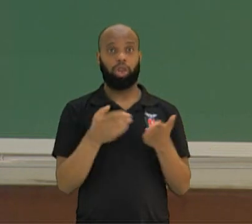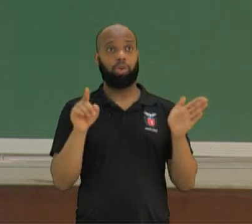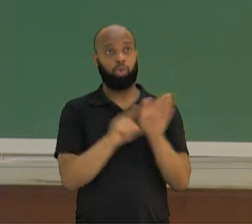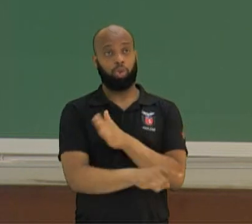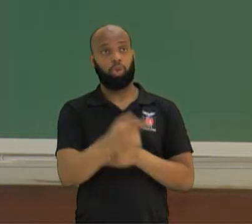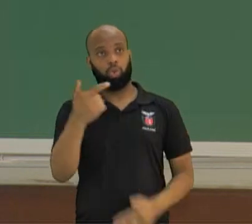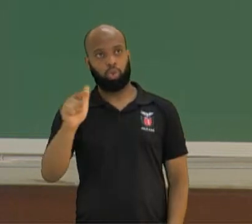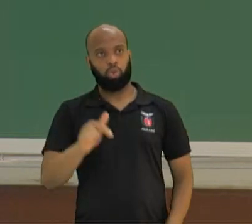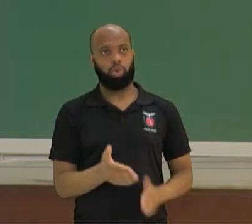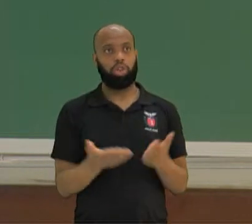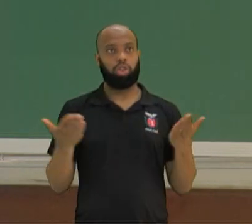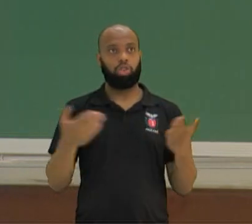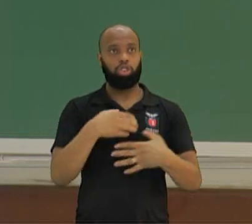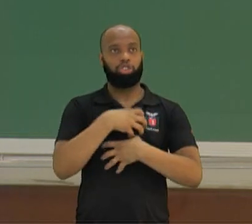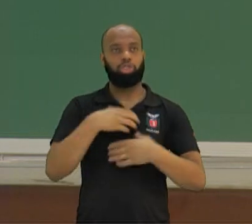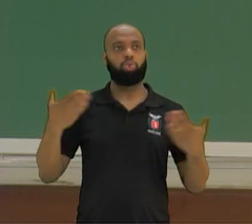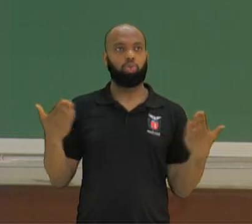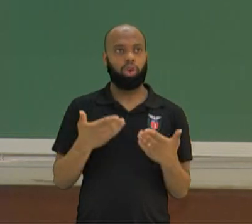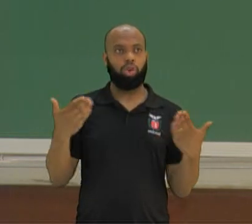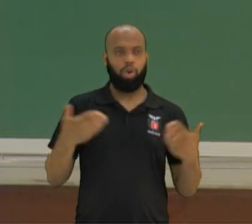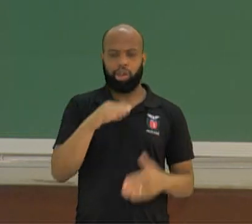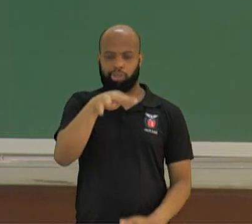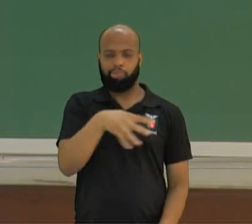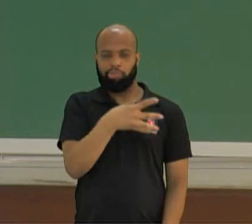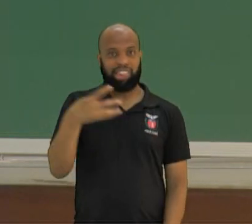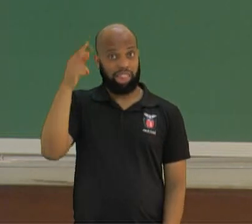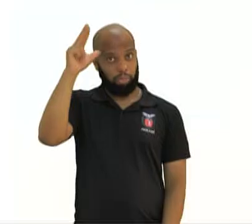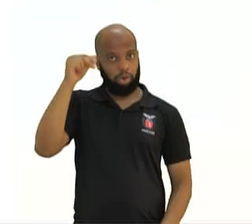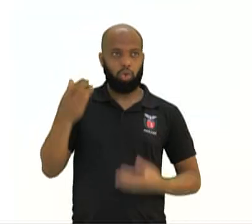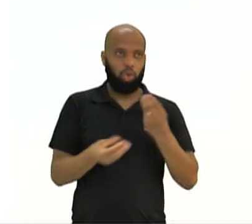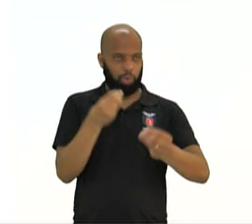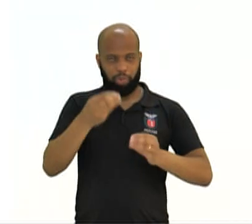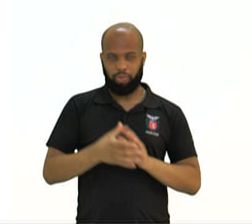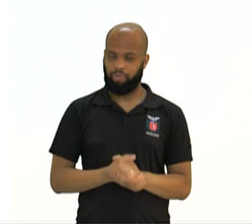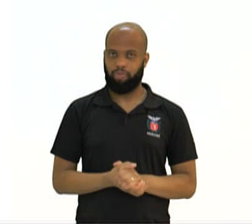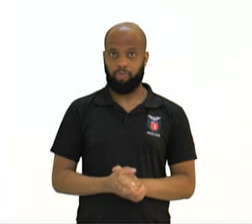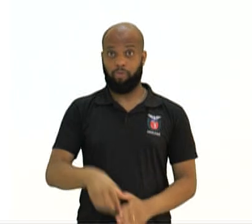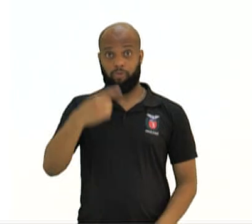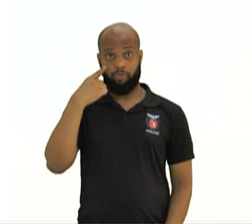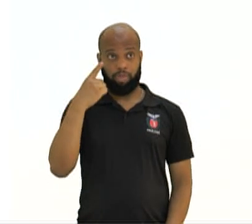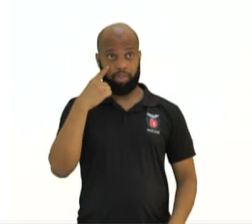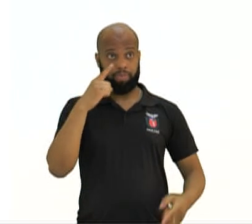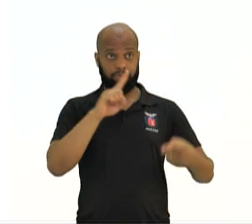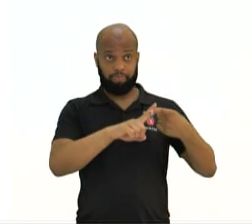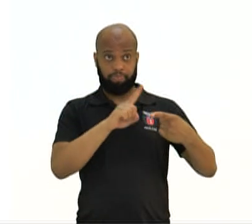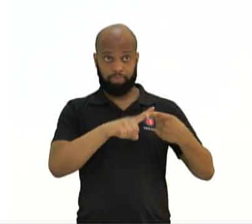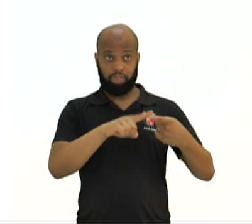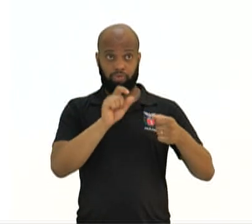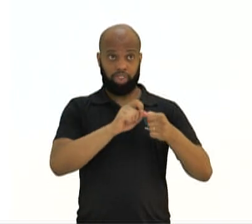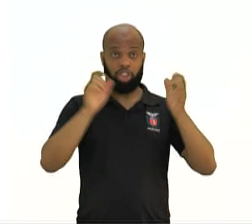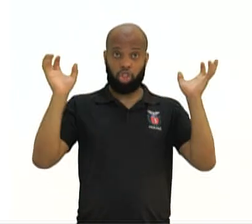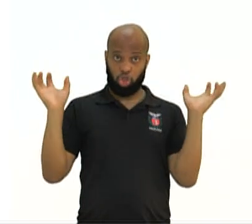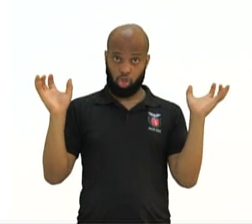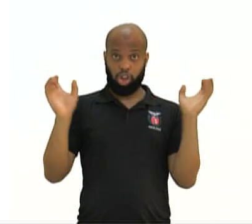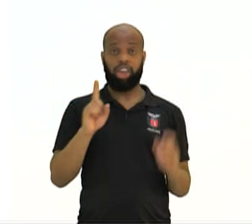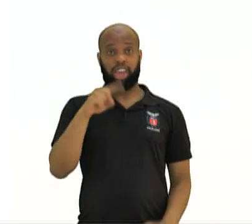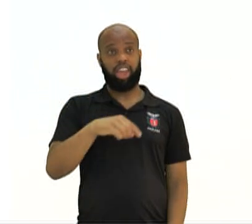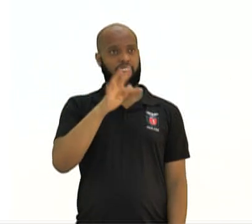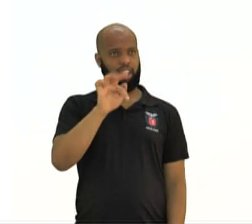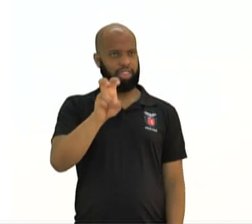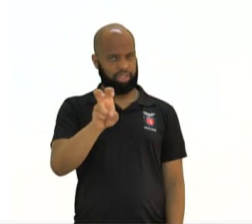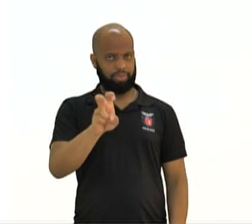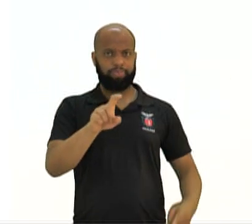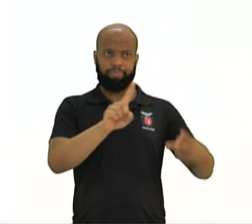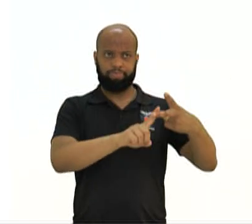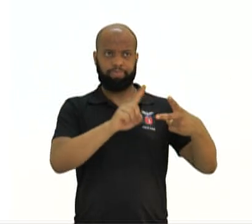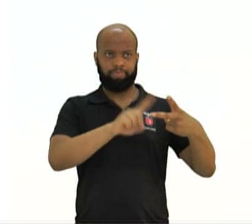agora? Nessa posição do tabuleiro. Vamos lá. Alternativa A. Nós vamos colocar a torre na casa